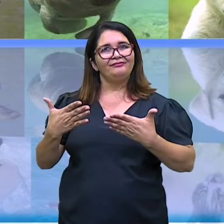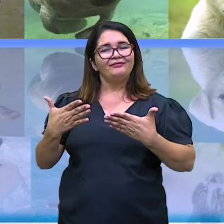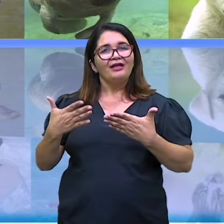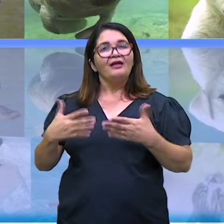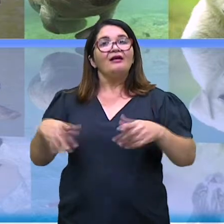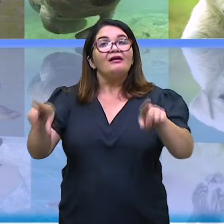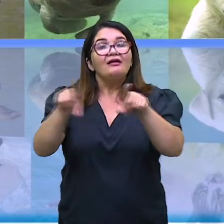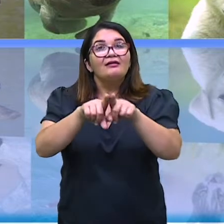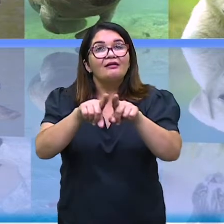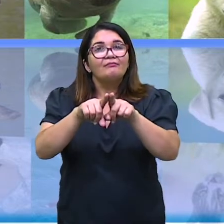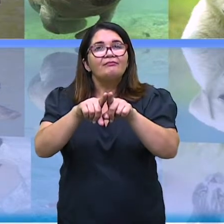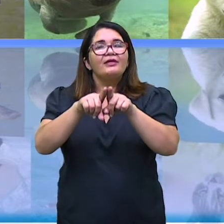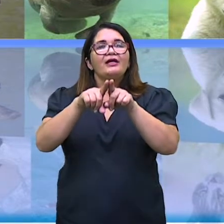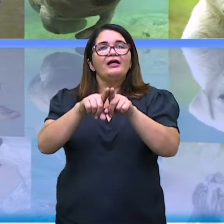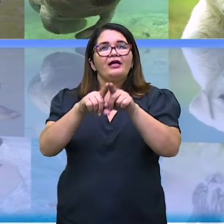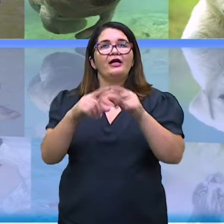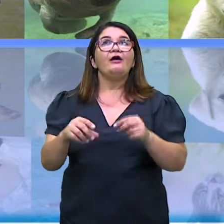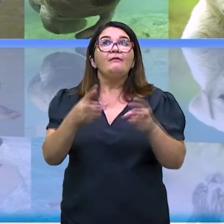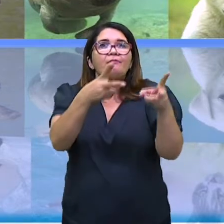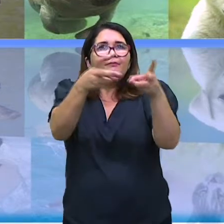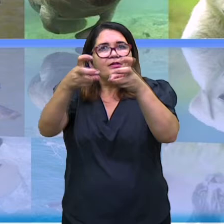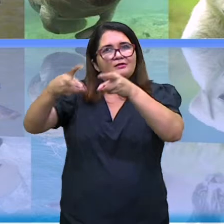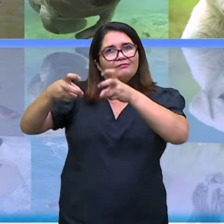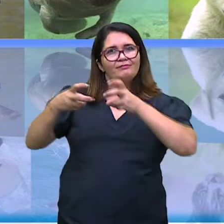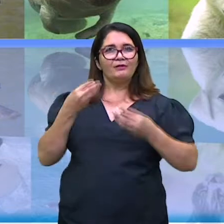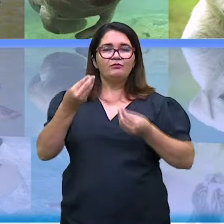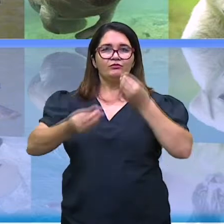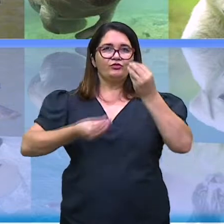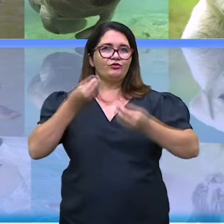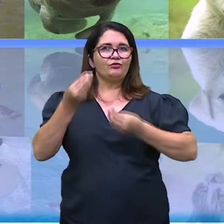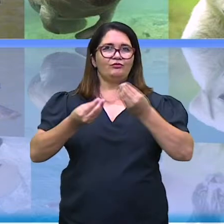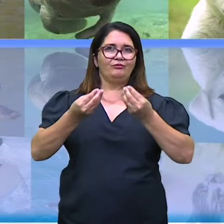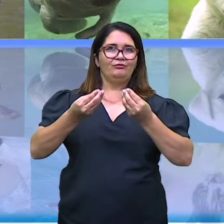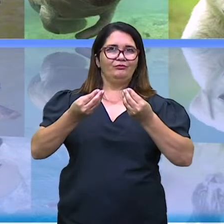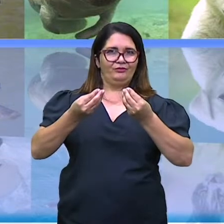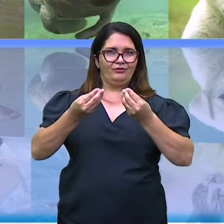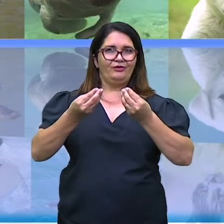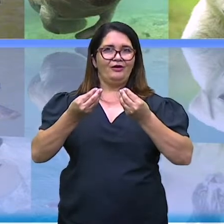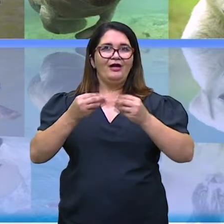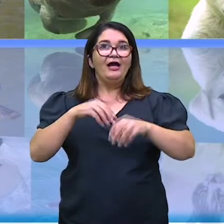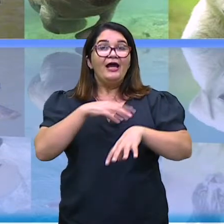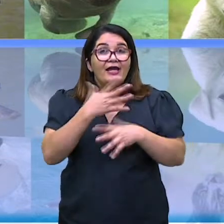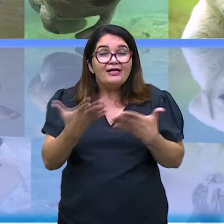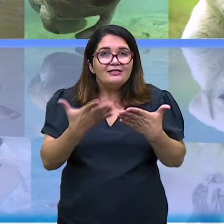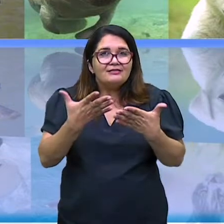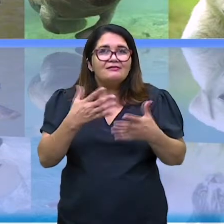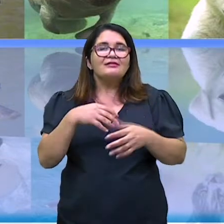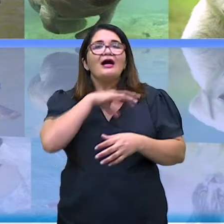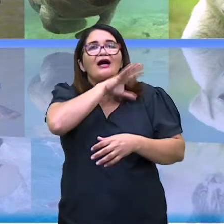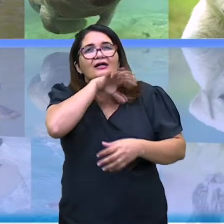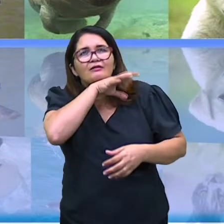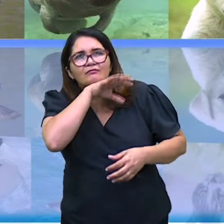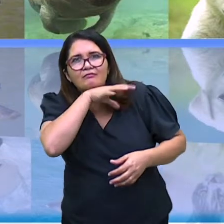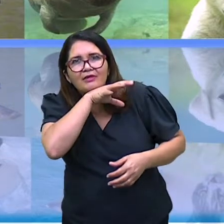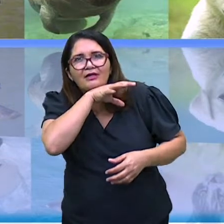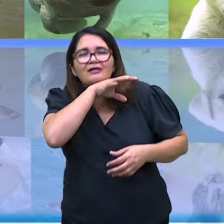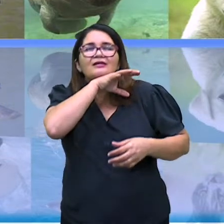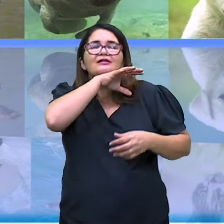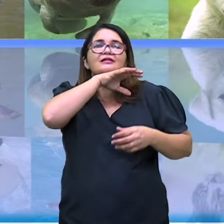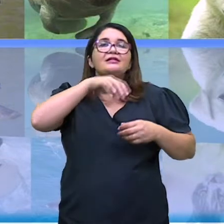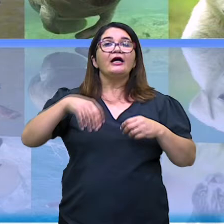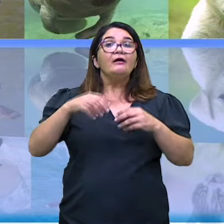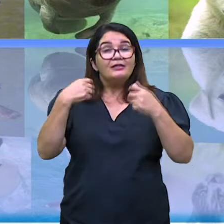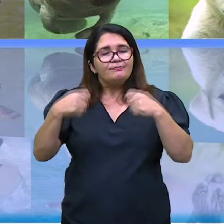vertebrados, eles trazem essa condição de estar se movimentando.